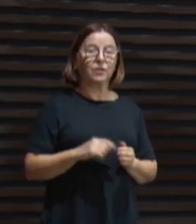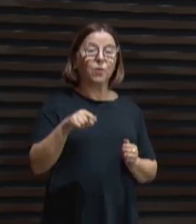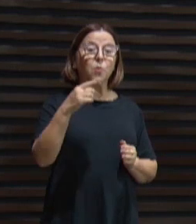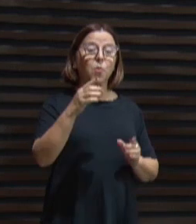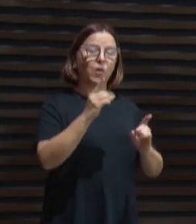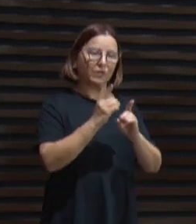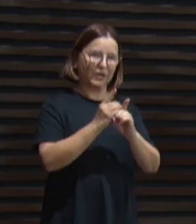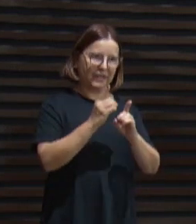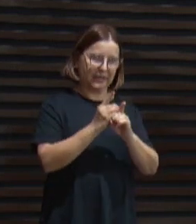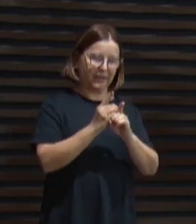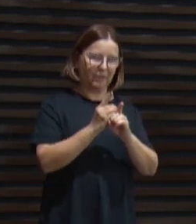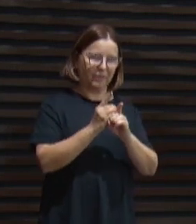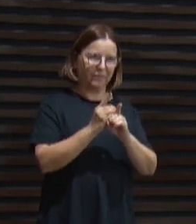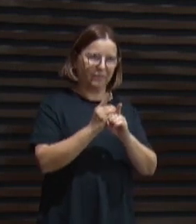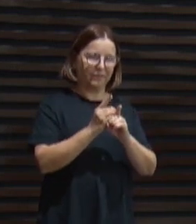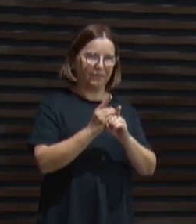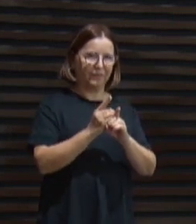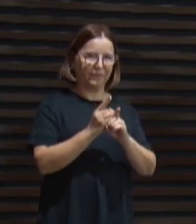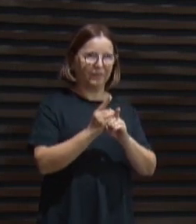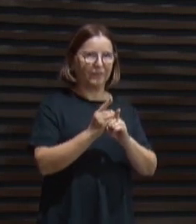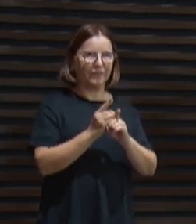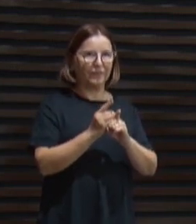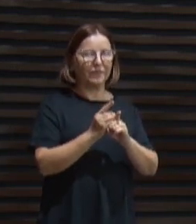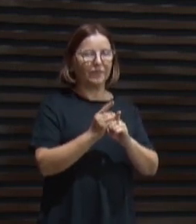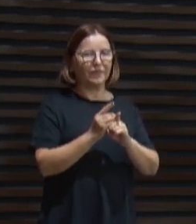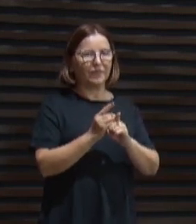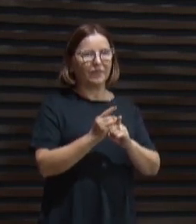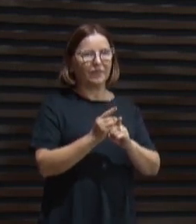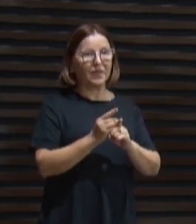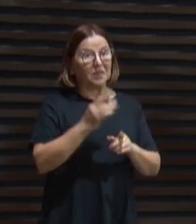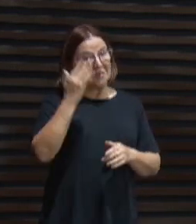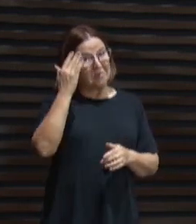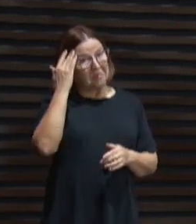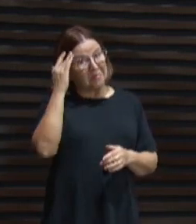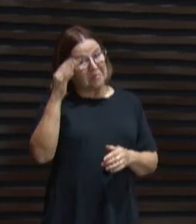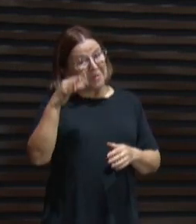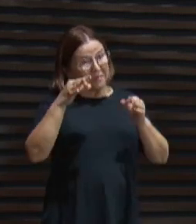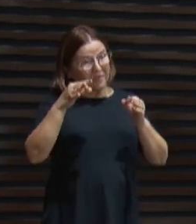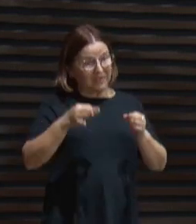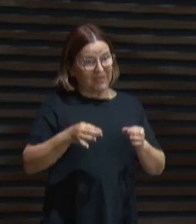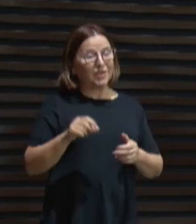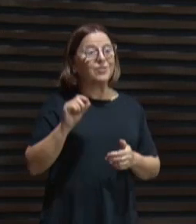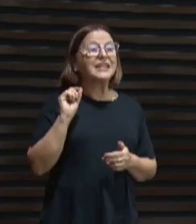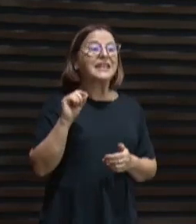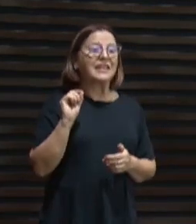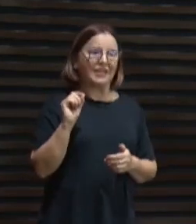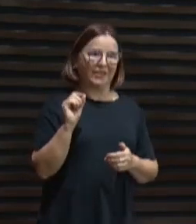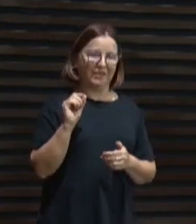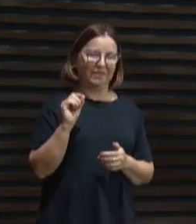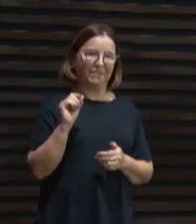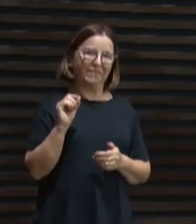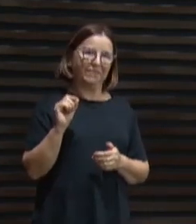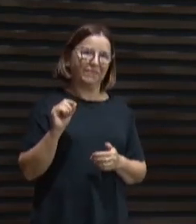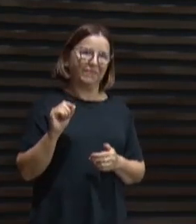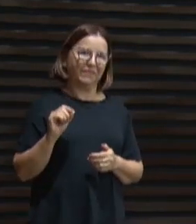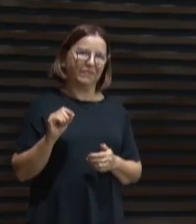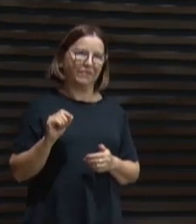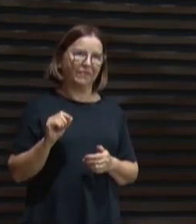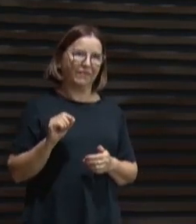discípulo, esse outro discípulo aqui, que a gente não sabe exatamente quem era. No